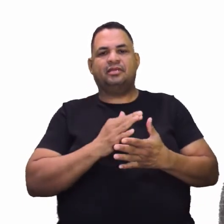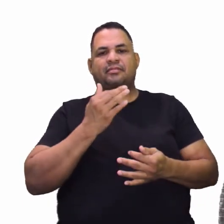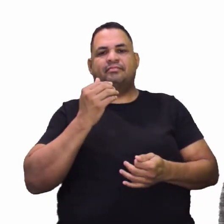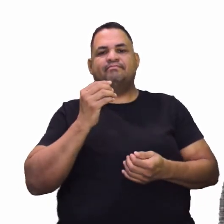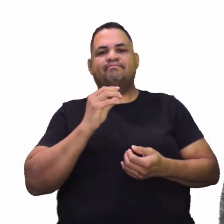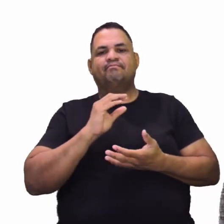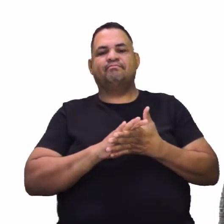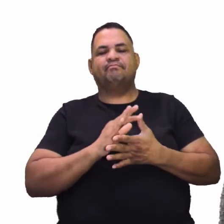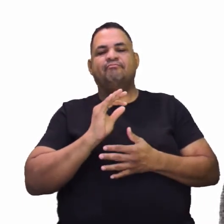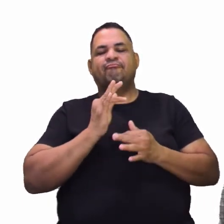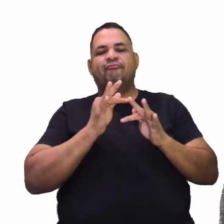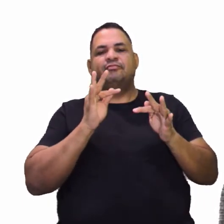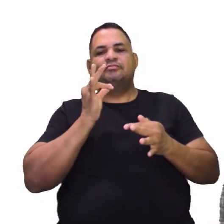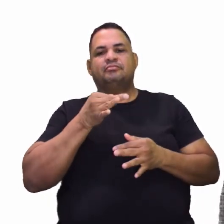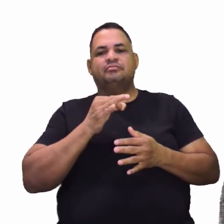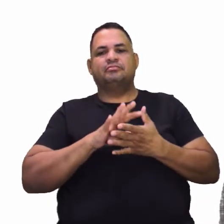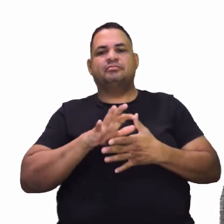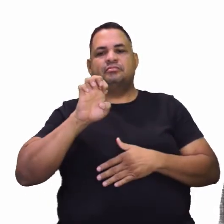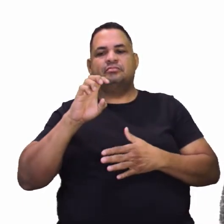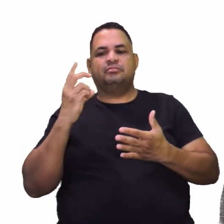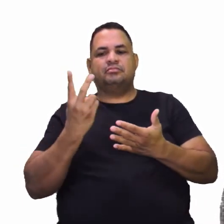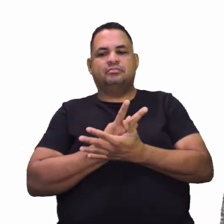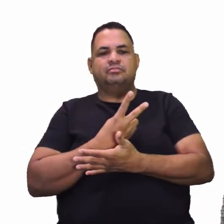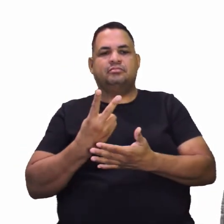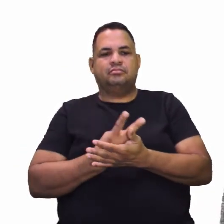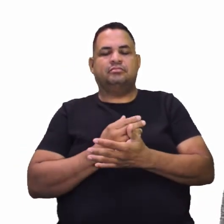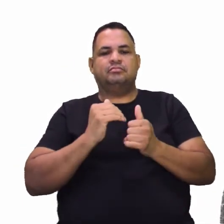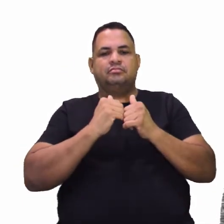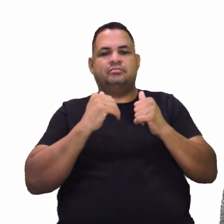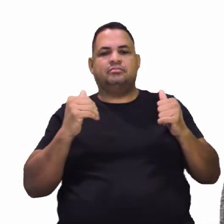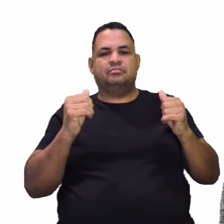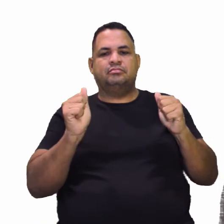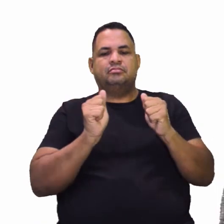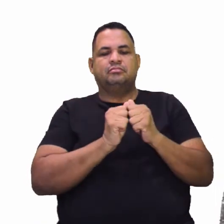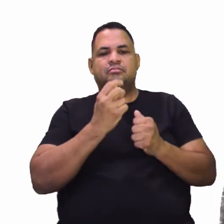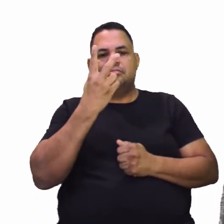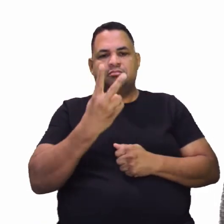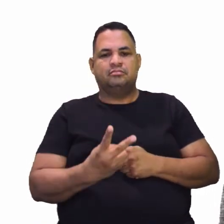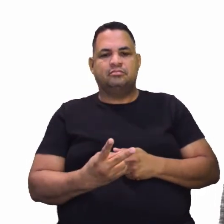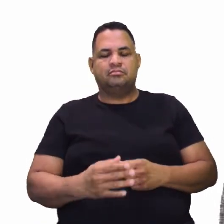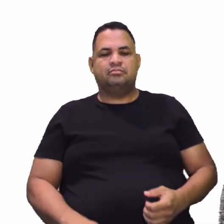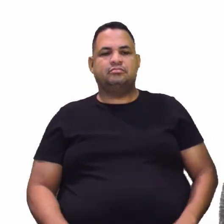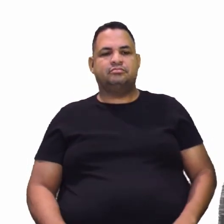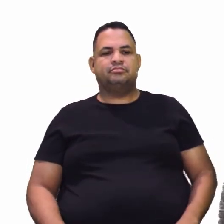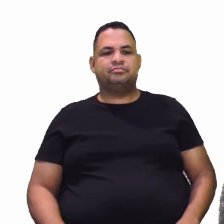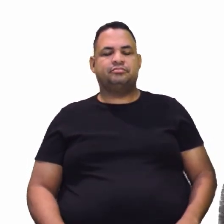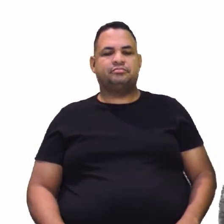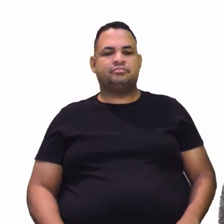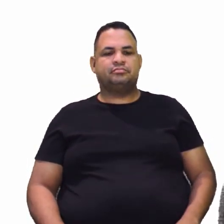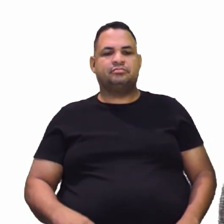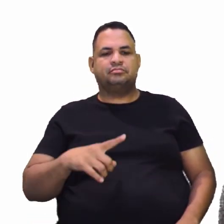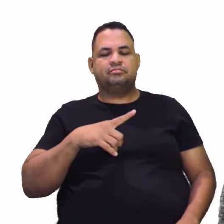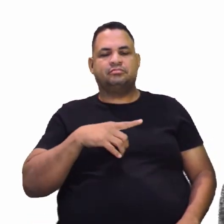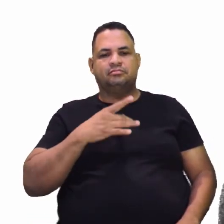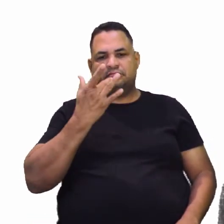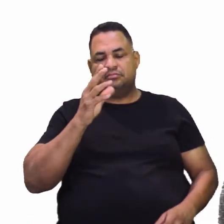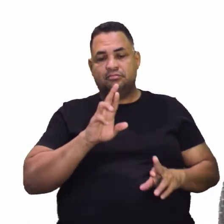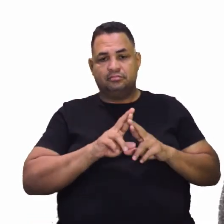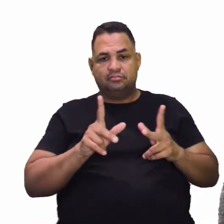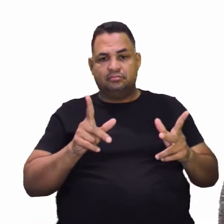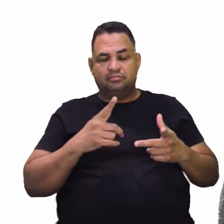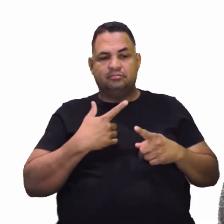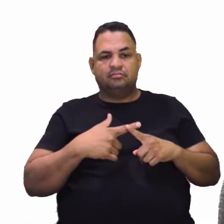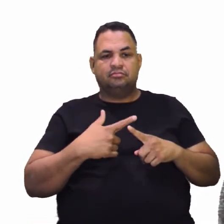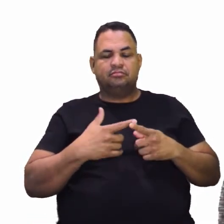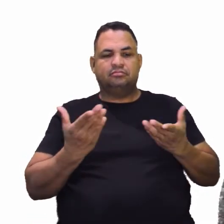frases erradas. Então, nós temos aí everyday, o separado, o junto e a palavra all day, que é o mais fácil de todos, né? Porque ele é